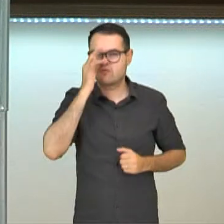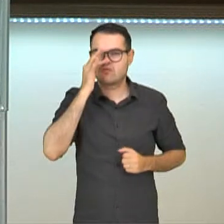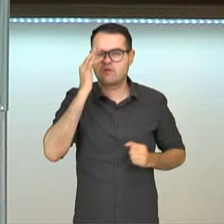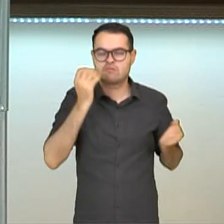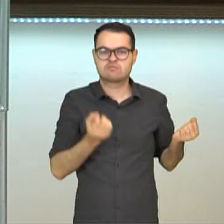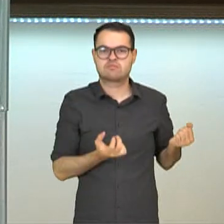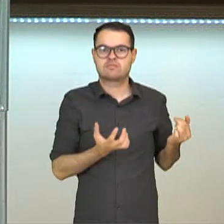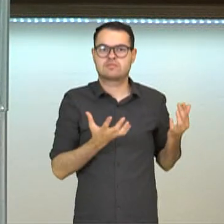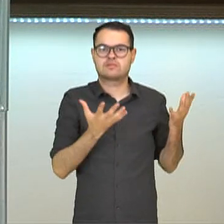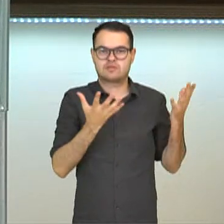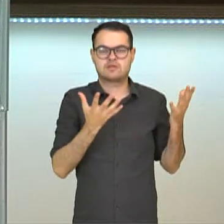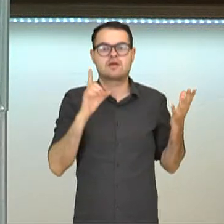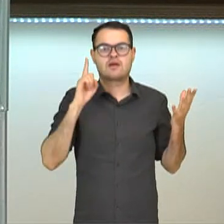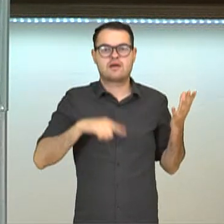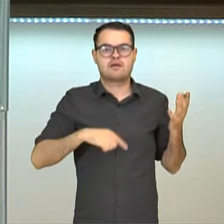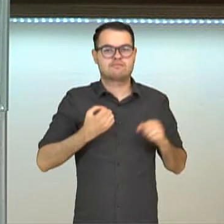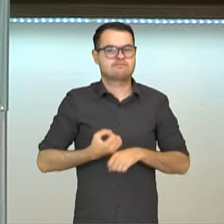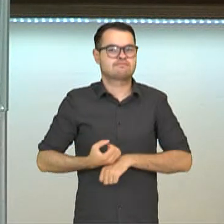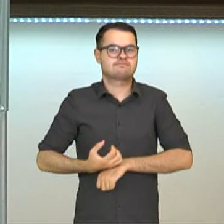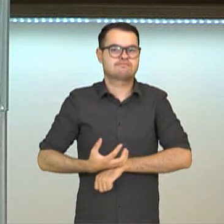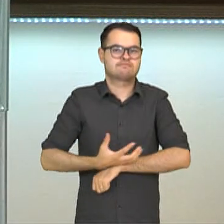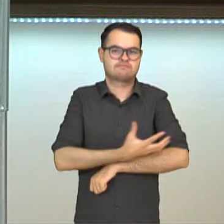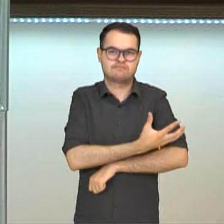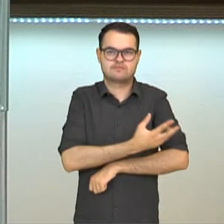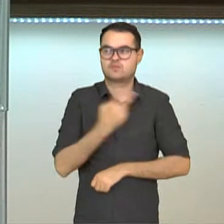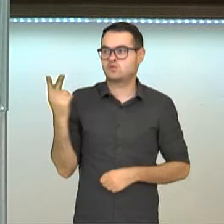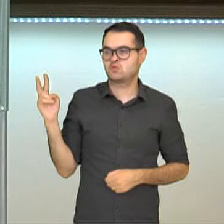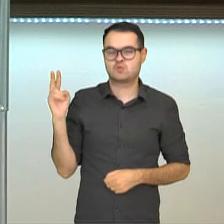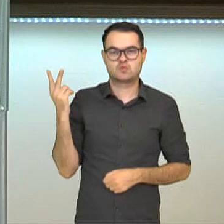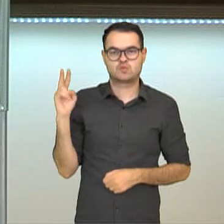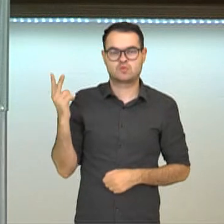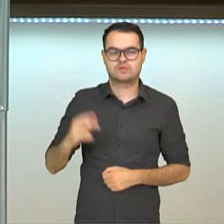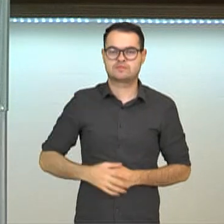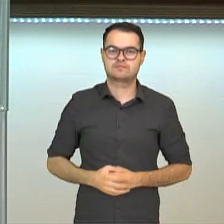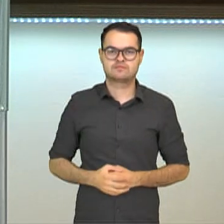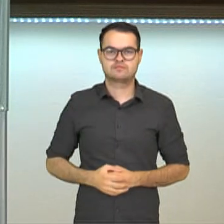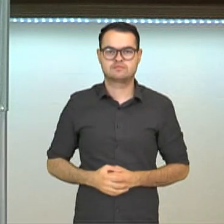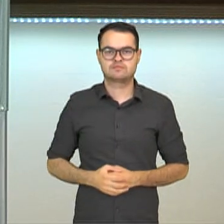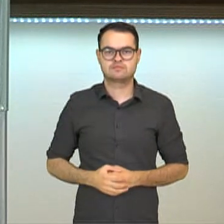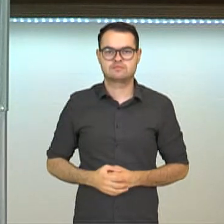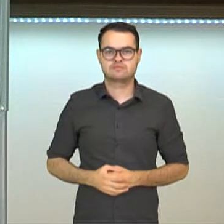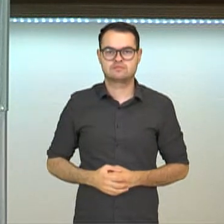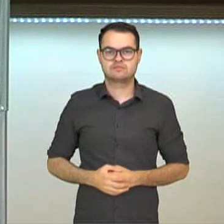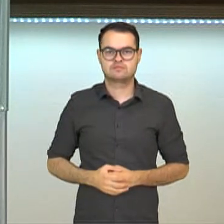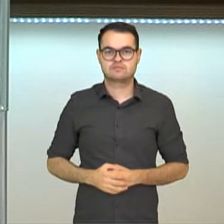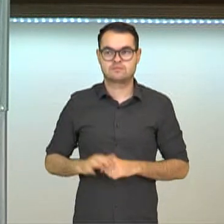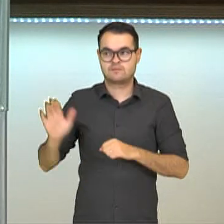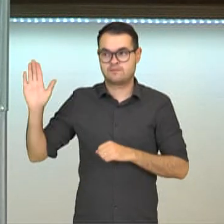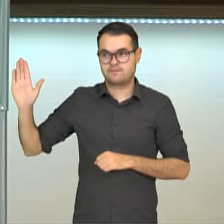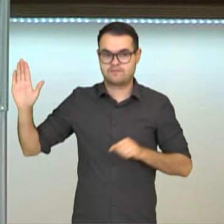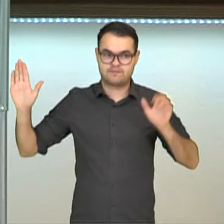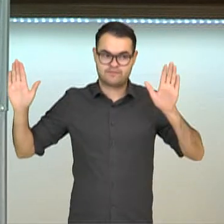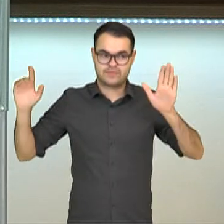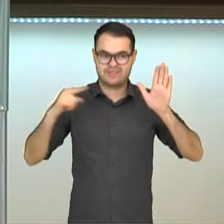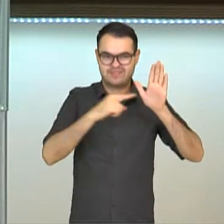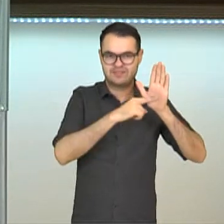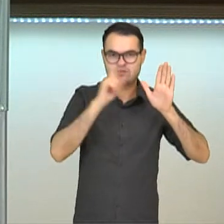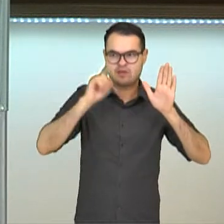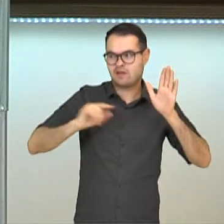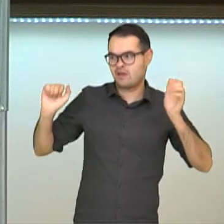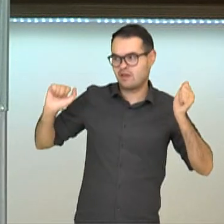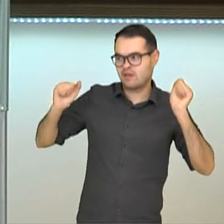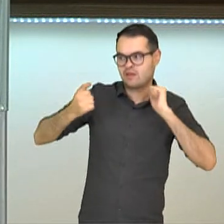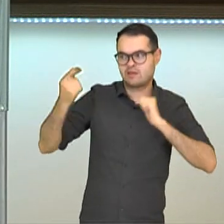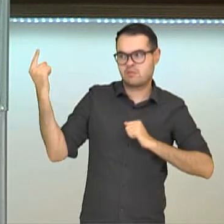Então, a gente tem ali bastante emoção nessas duas telas. Nesse caso, a segunda é uma releitura da primeira, ou